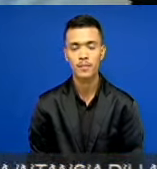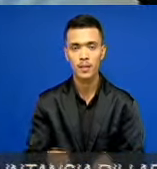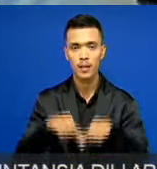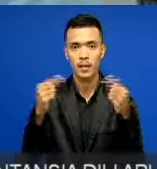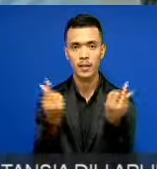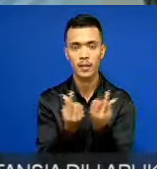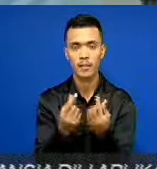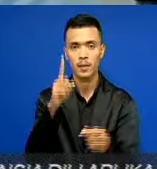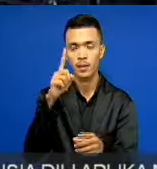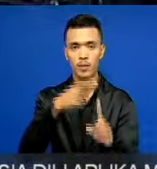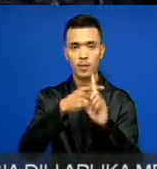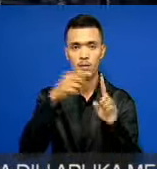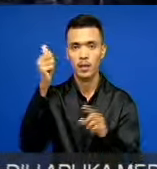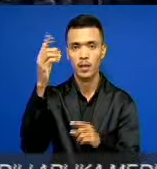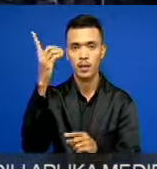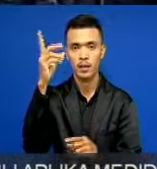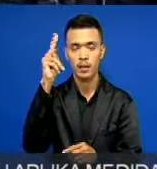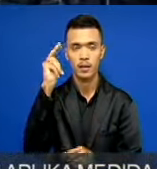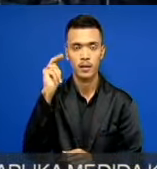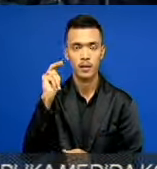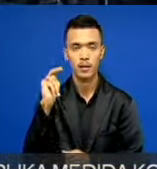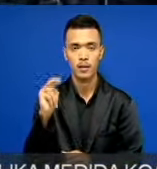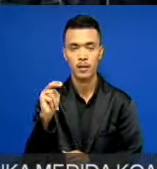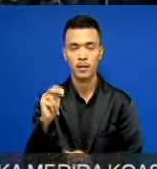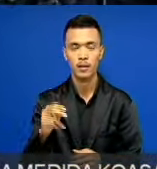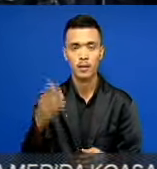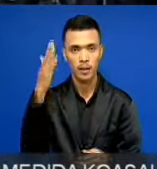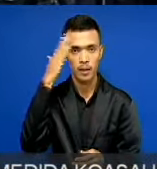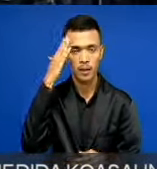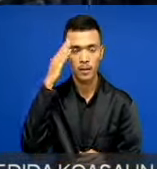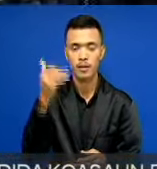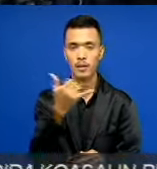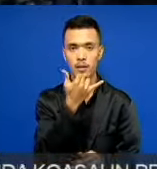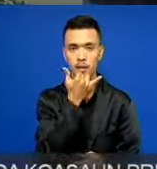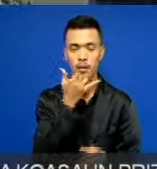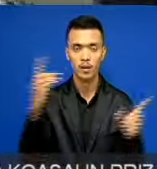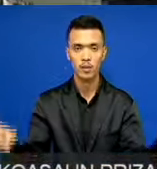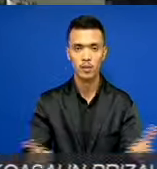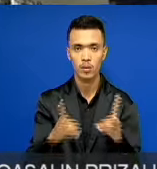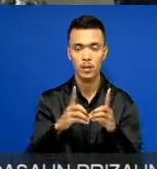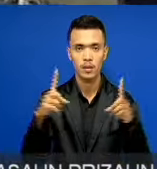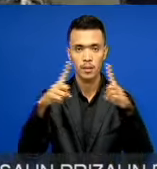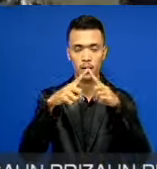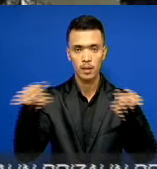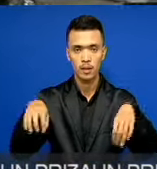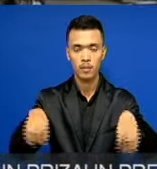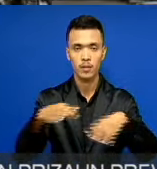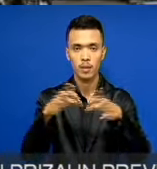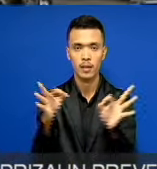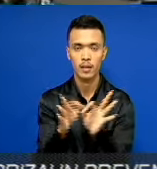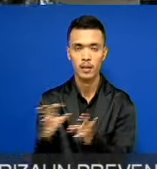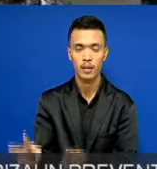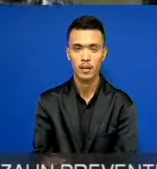Equipe de Rússia, Agência de Desenvolvimento Nacional, ADN, descobre irregularidade acontece no projeto Reabilitação